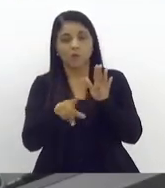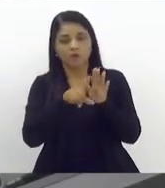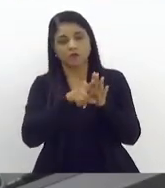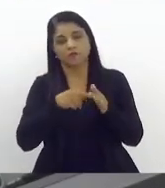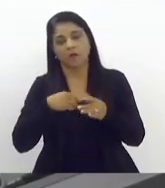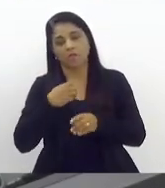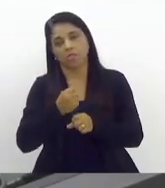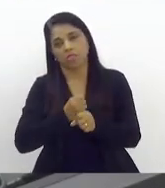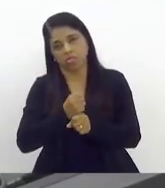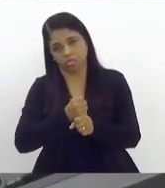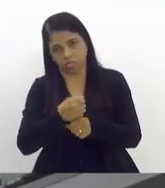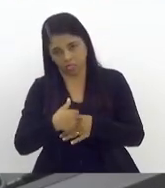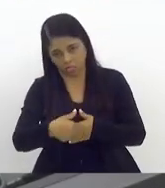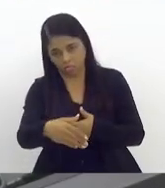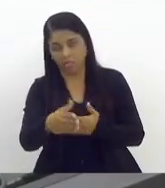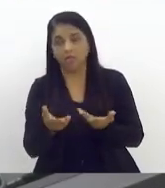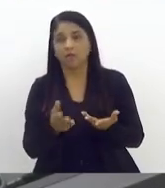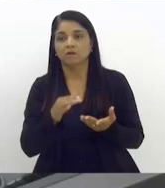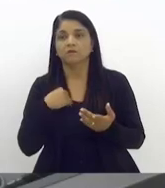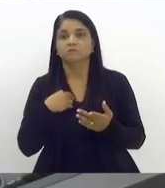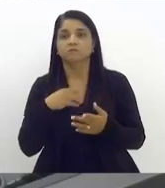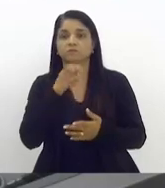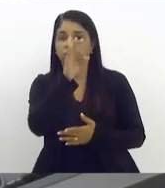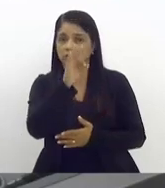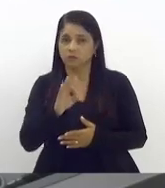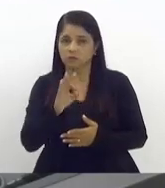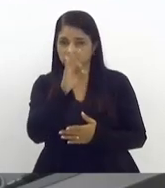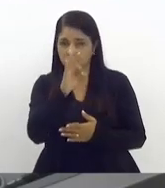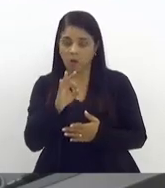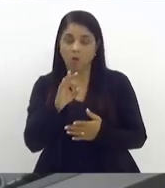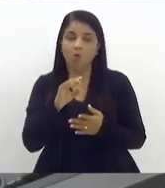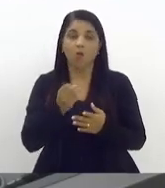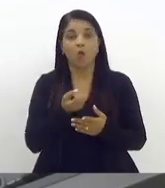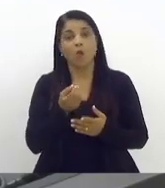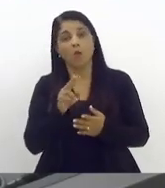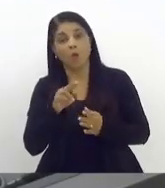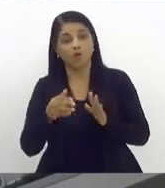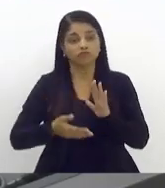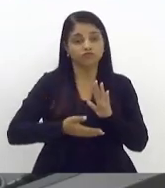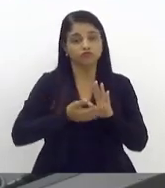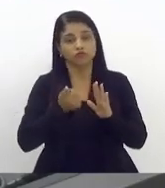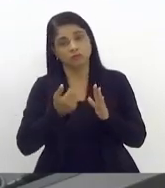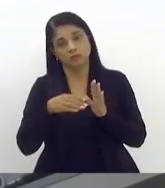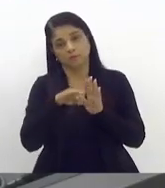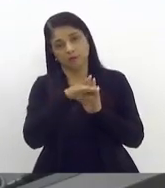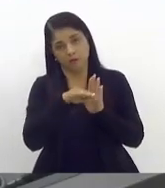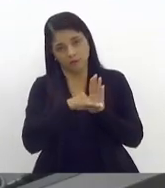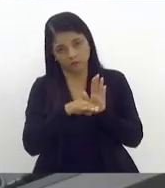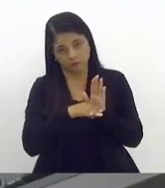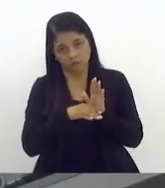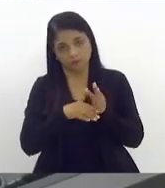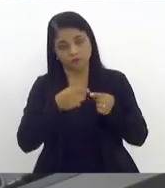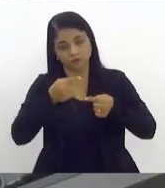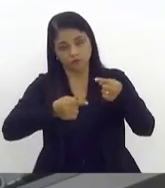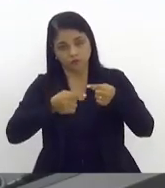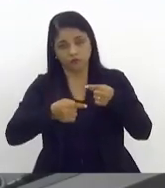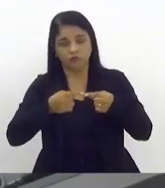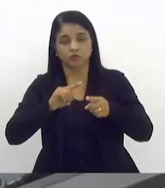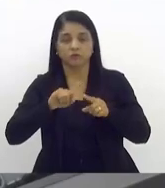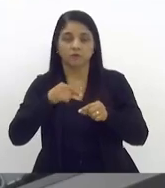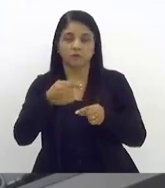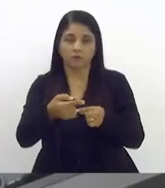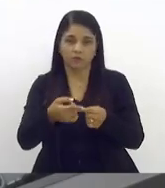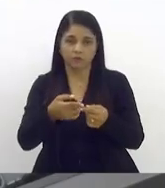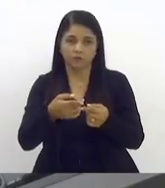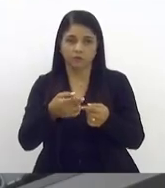chegue aqui a um consenso do número de percentual ou retire de pauta para a gente redesignar. Como Vossa Excelência preferirem discutir. Eu estou propondo